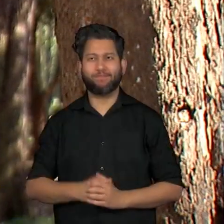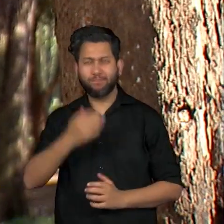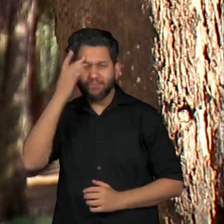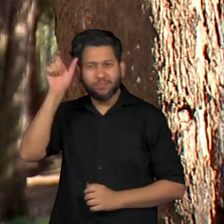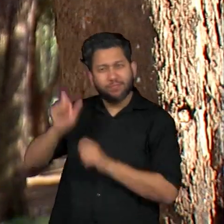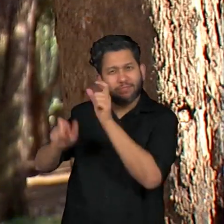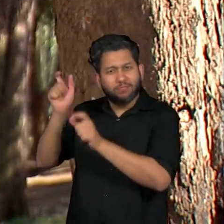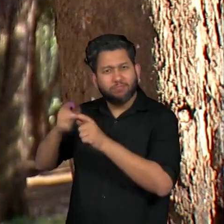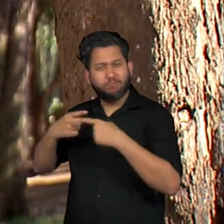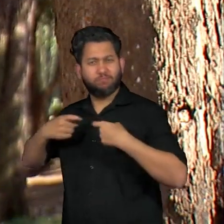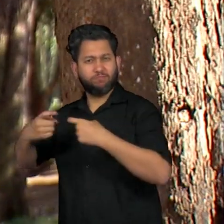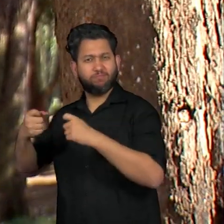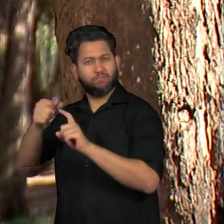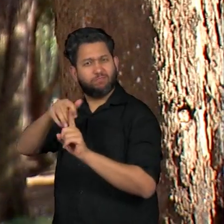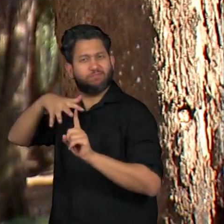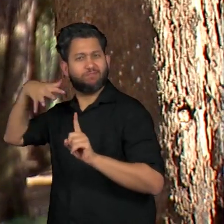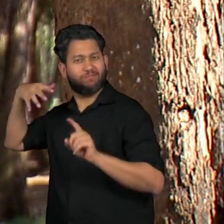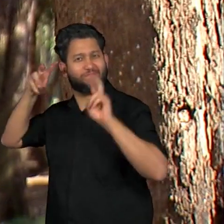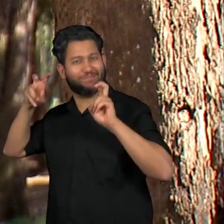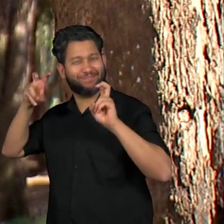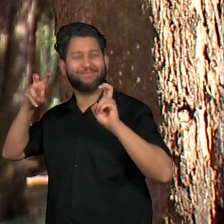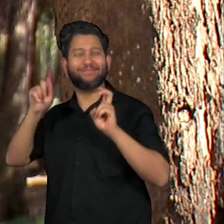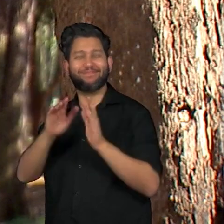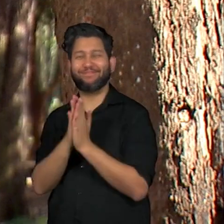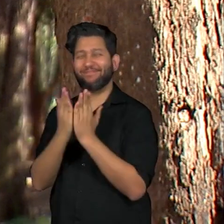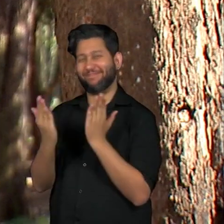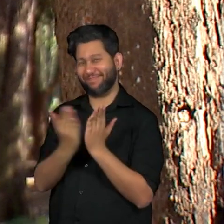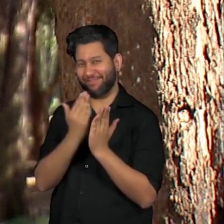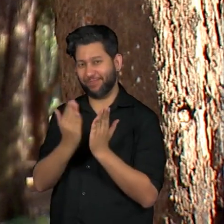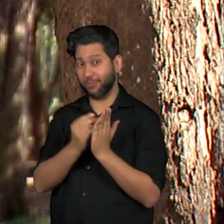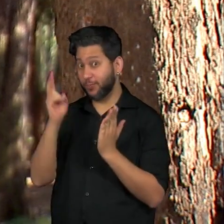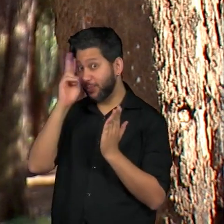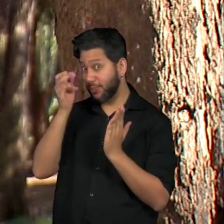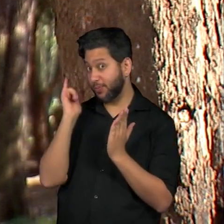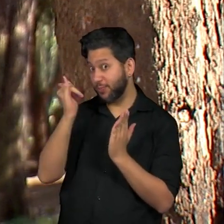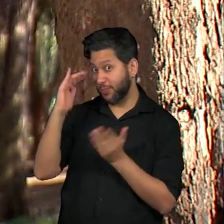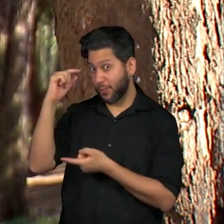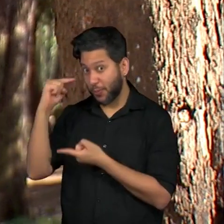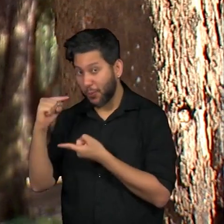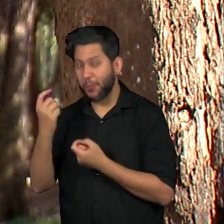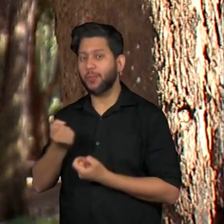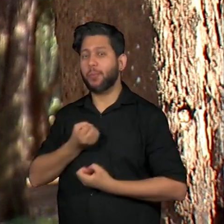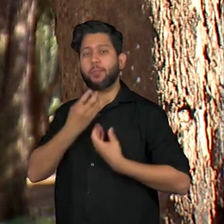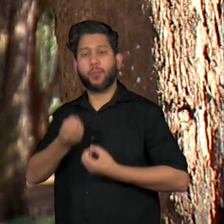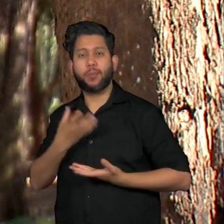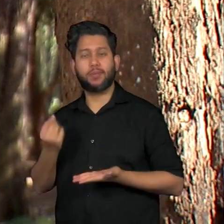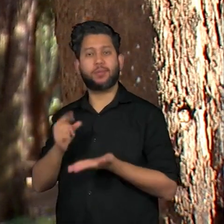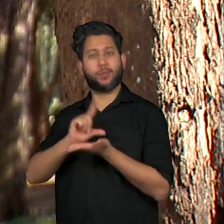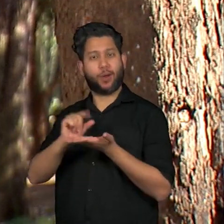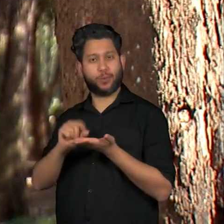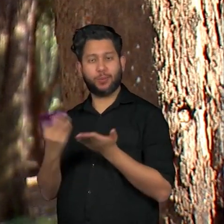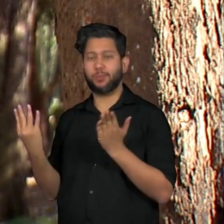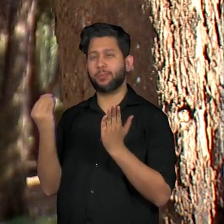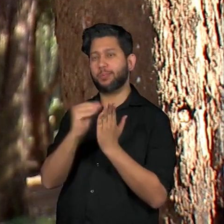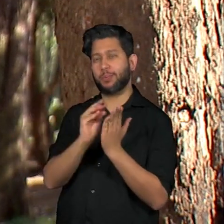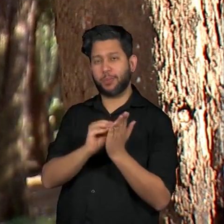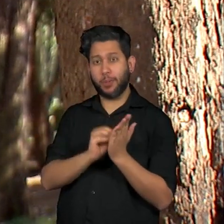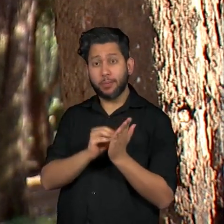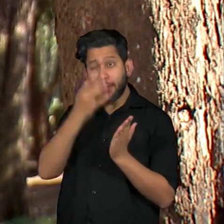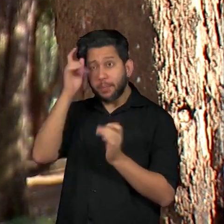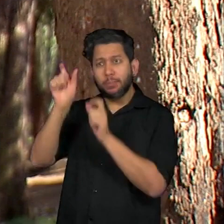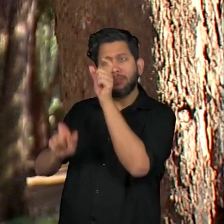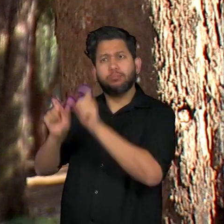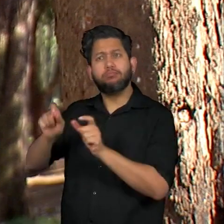Guerreiras da Ancestralidade é o título da obra que reúne contos, poesias e artigos produzidos por representantes